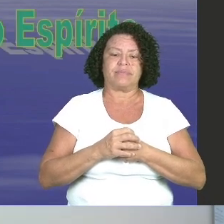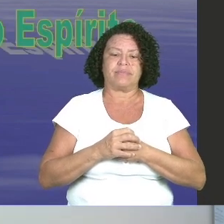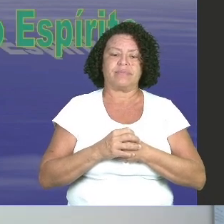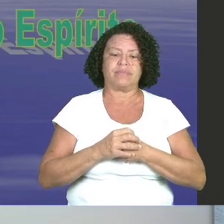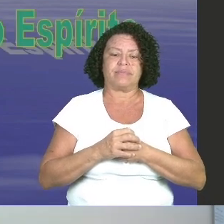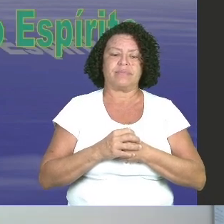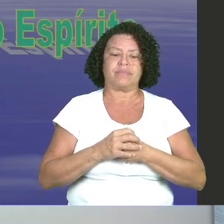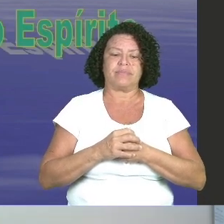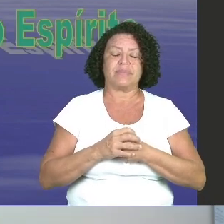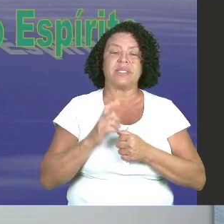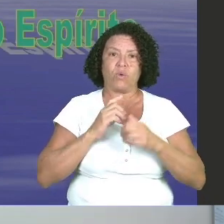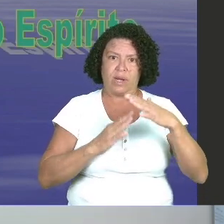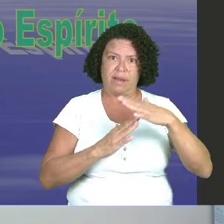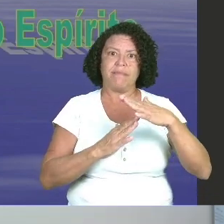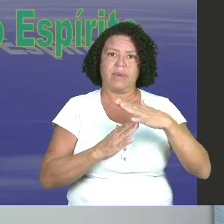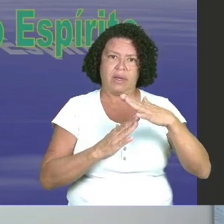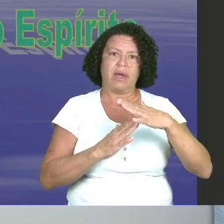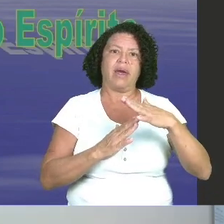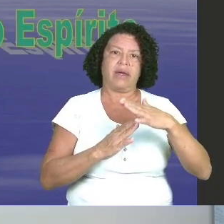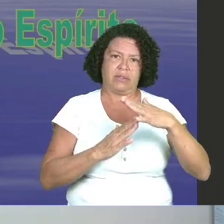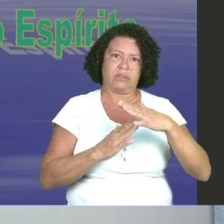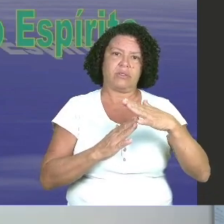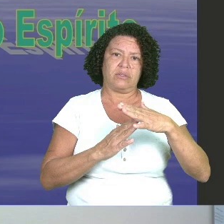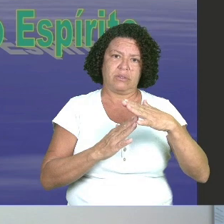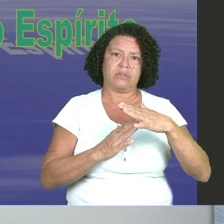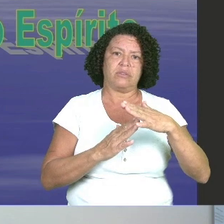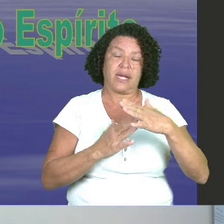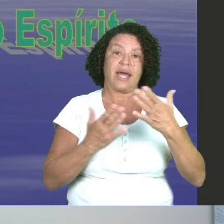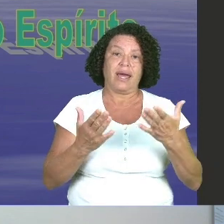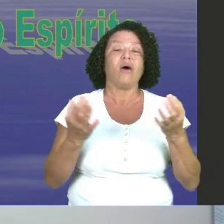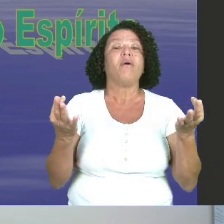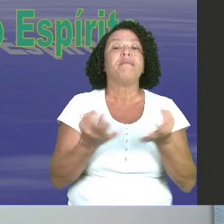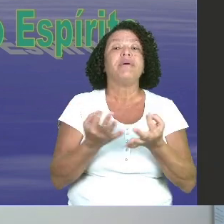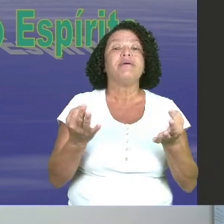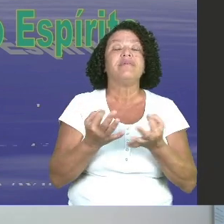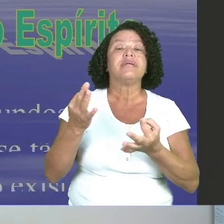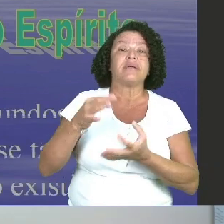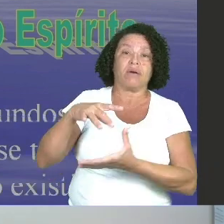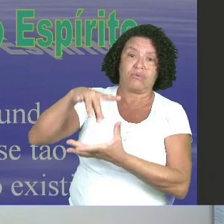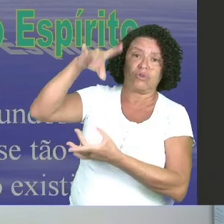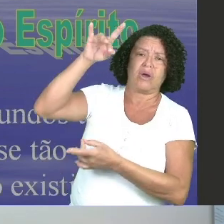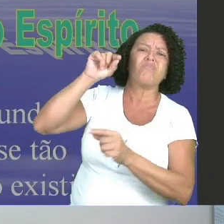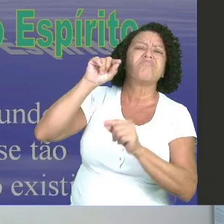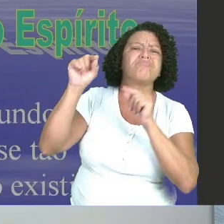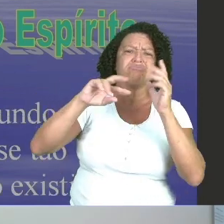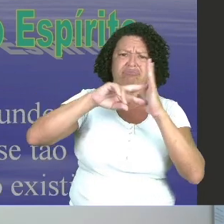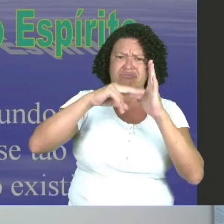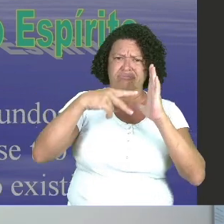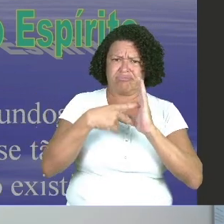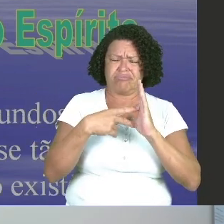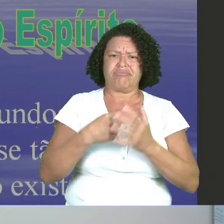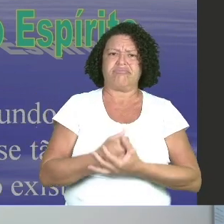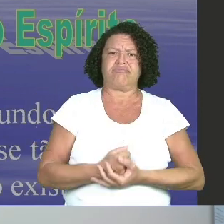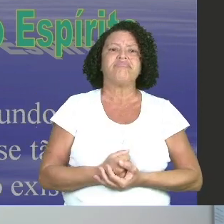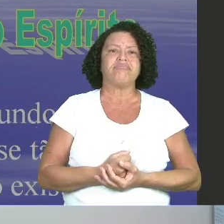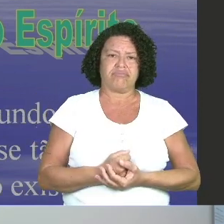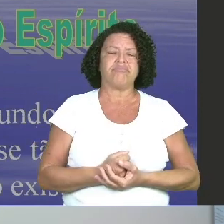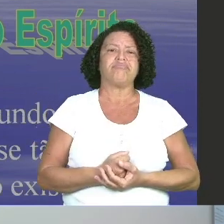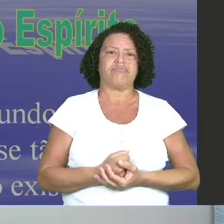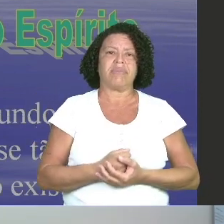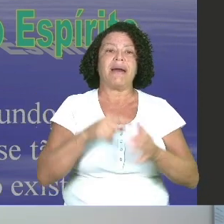O limite é a perfeição do espírito. O que isso quer dizer? É